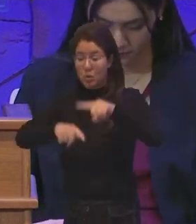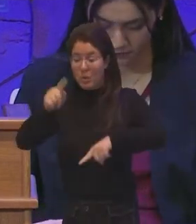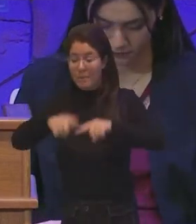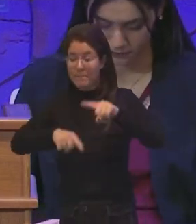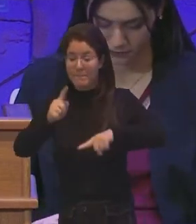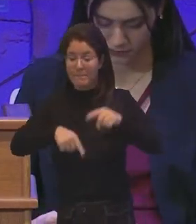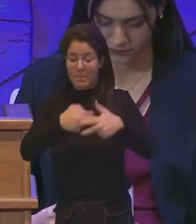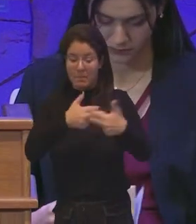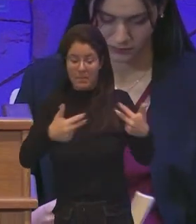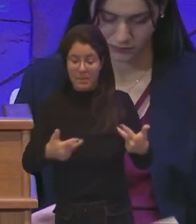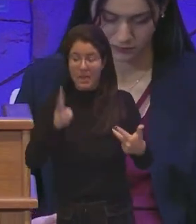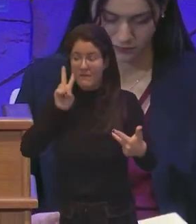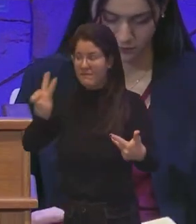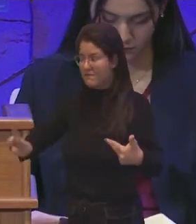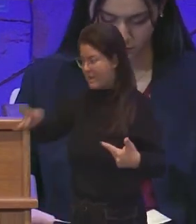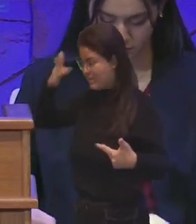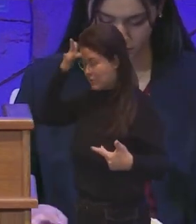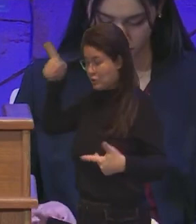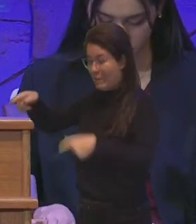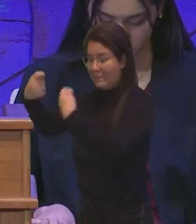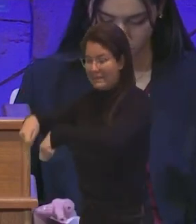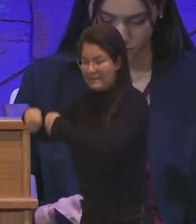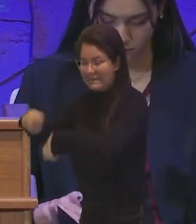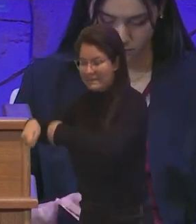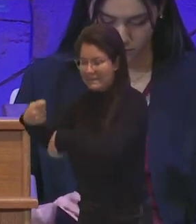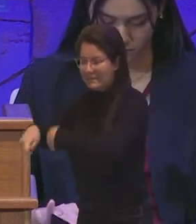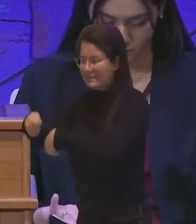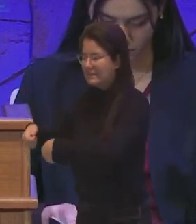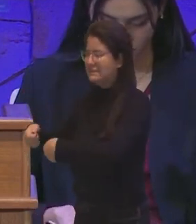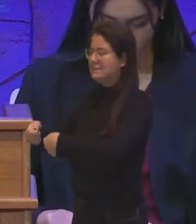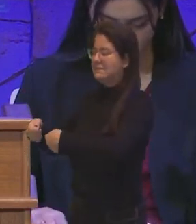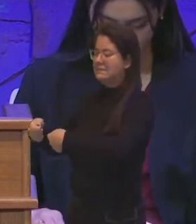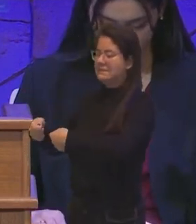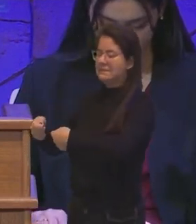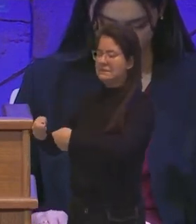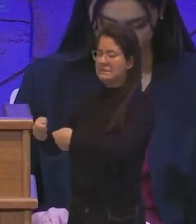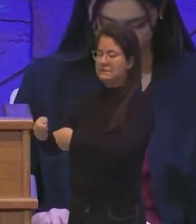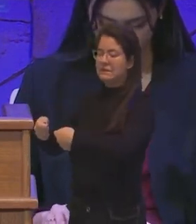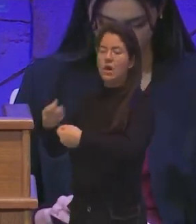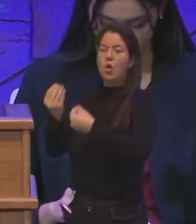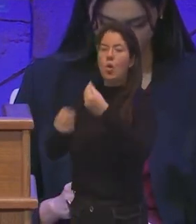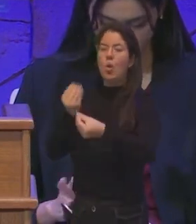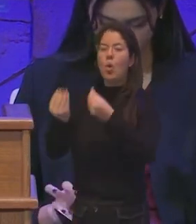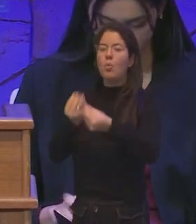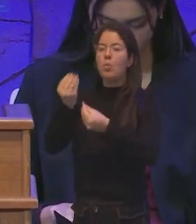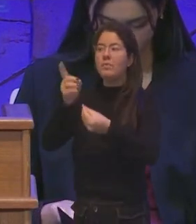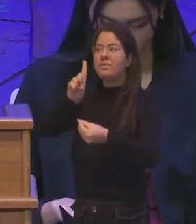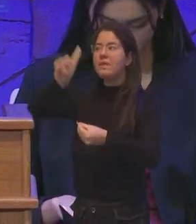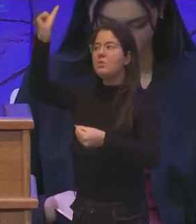em necessidade, não se compadecer dele, como pode permanecer nele o amor de Deus?